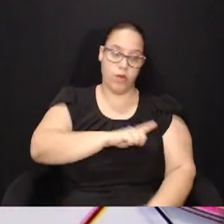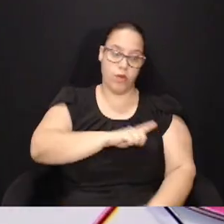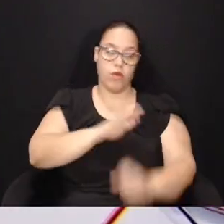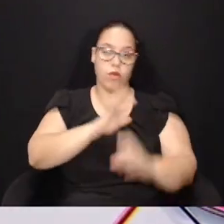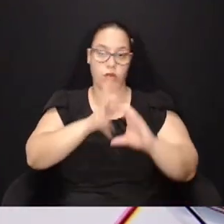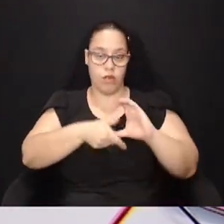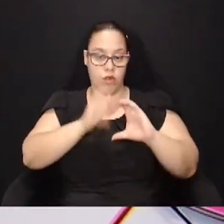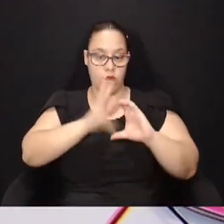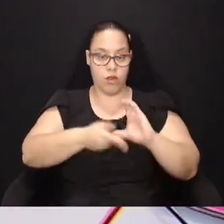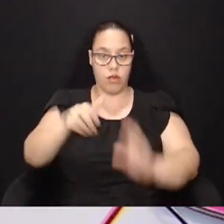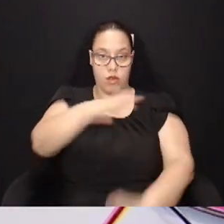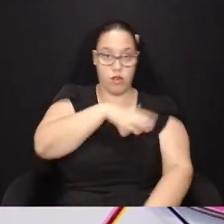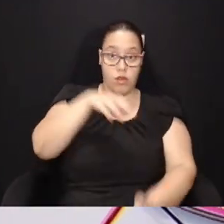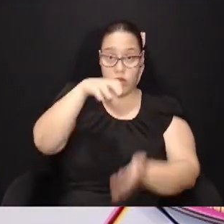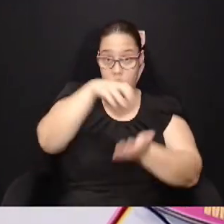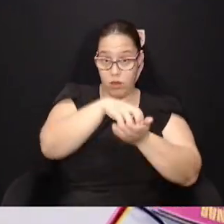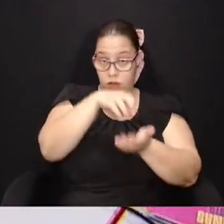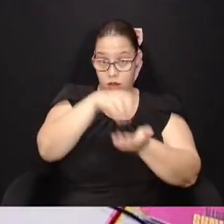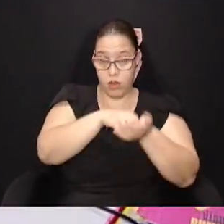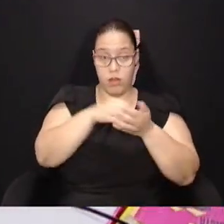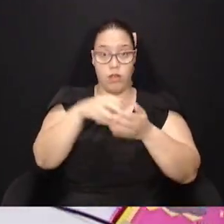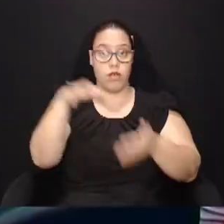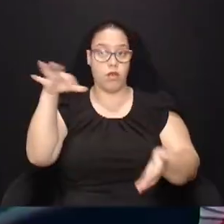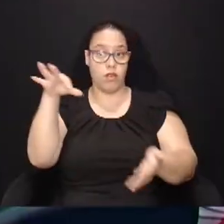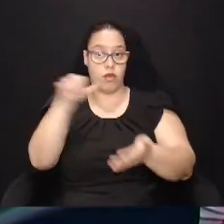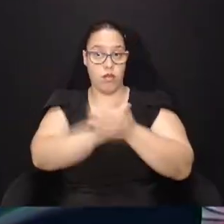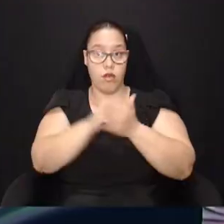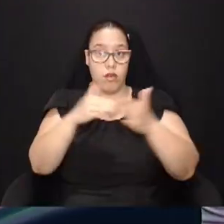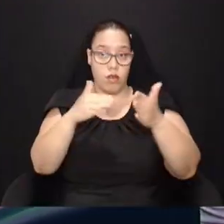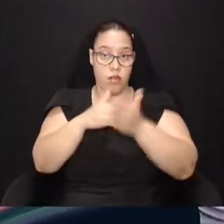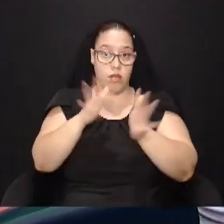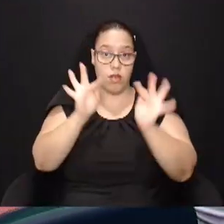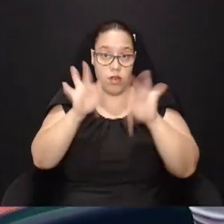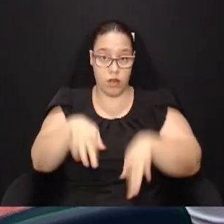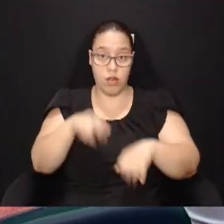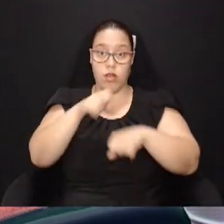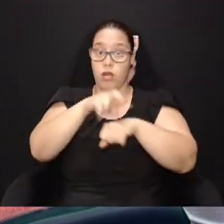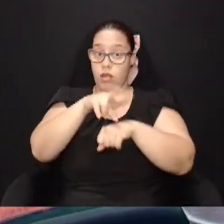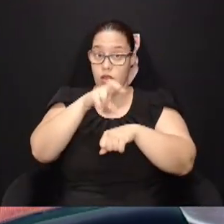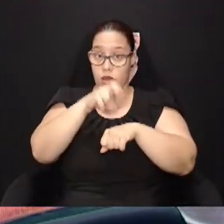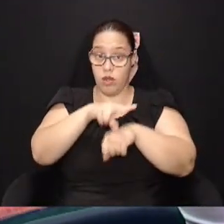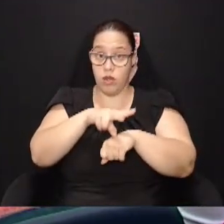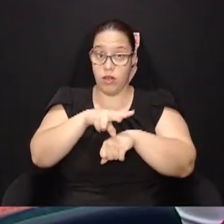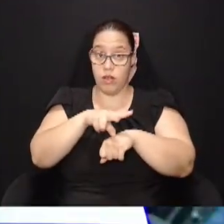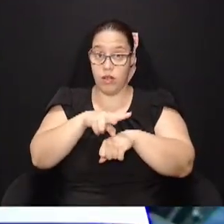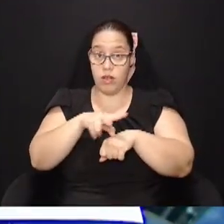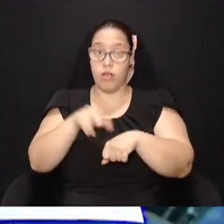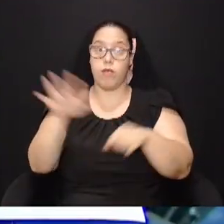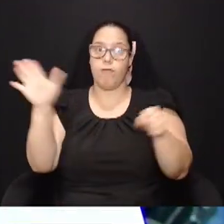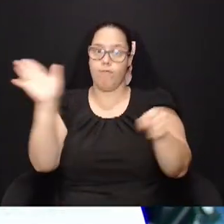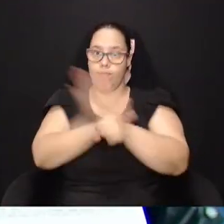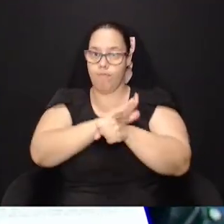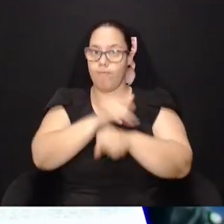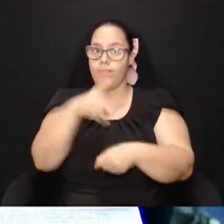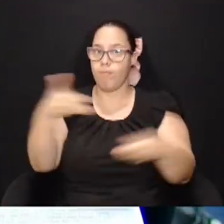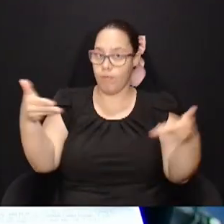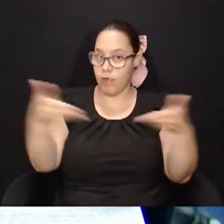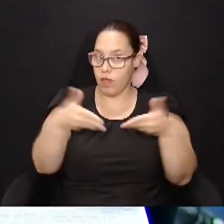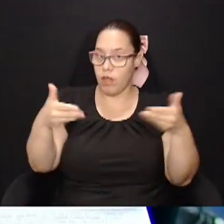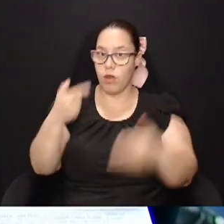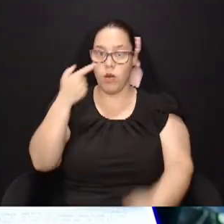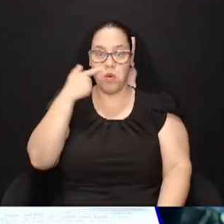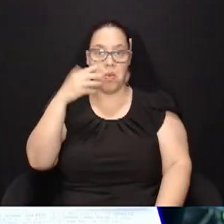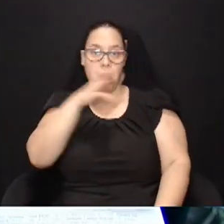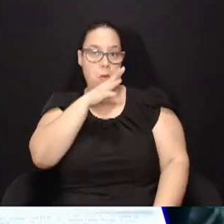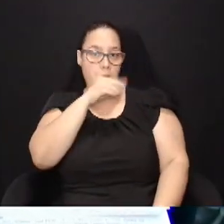região central. As inscrições seguem até o fim das vagas, então corre que já está cheio por aqui hoje. Já vi gente adolescente, idosa,